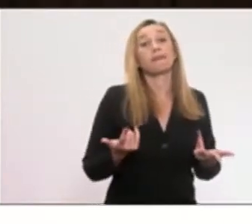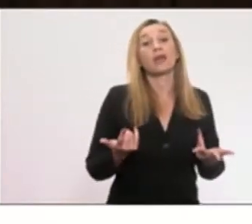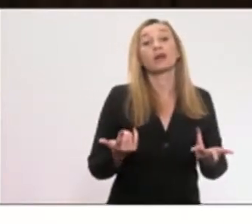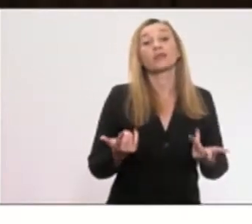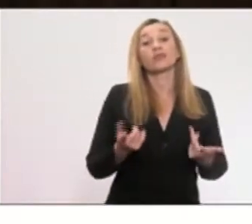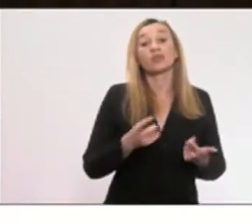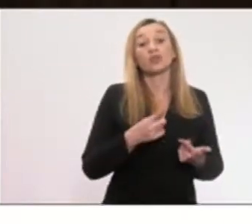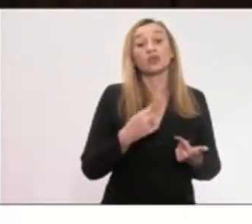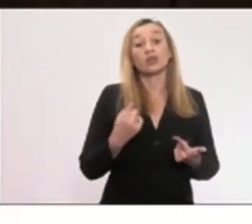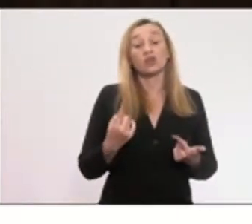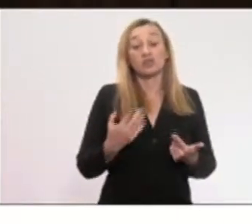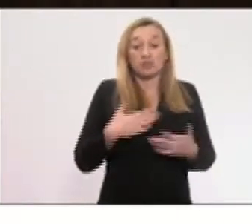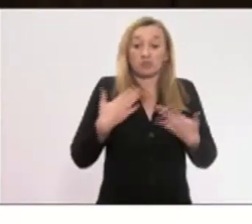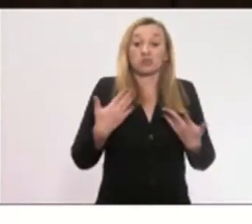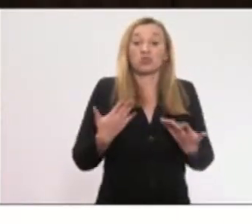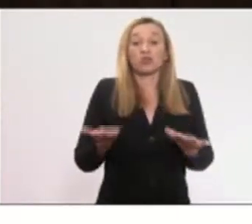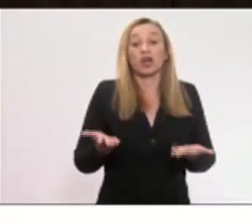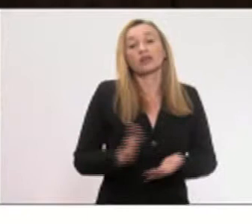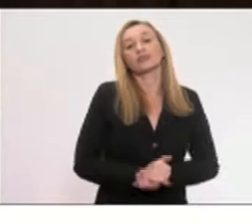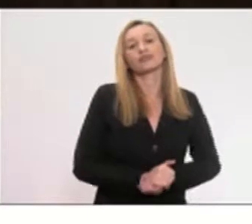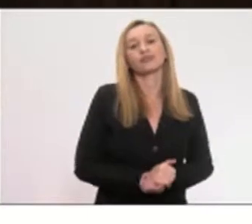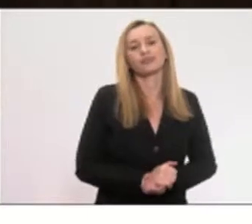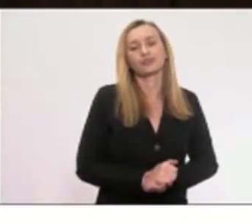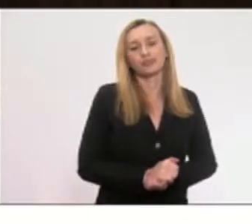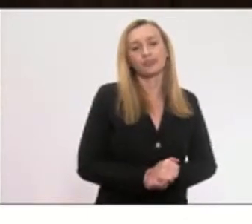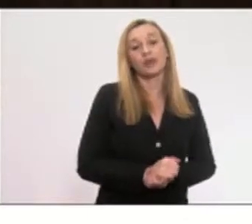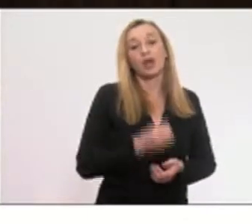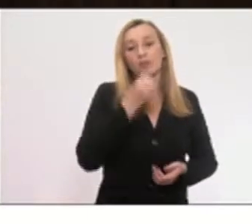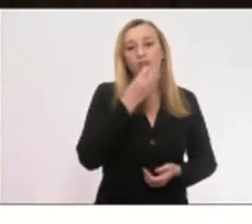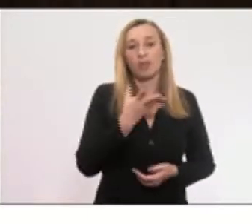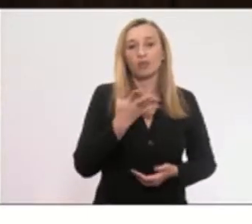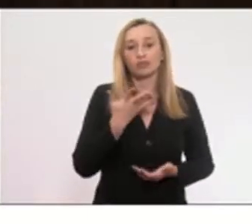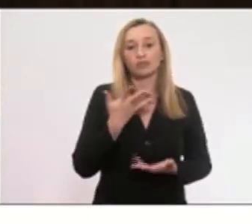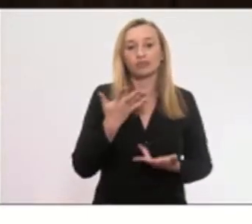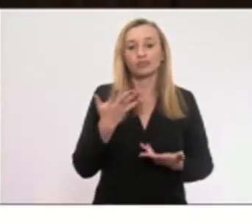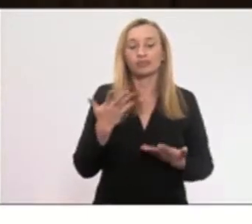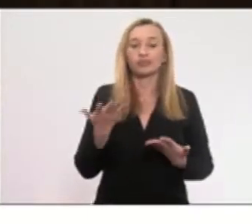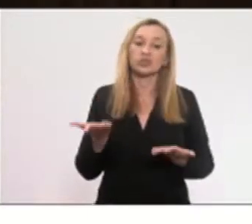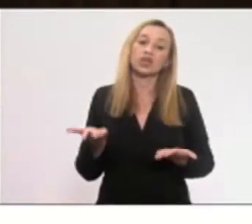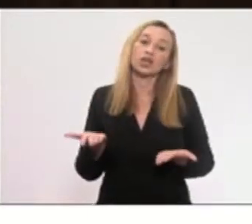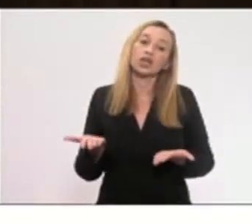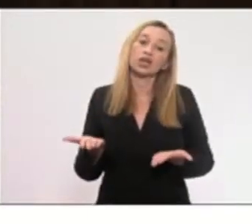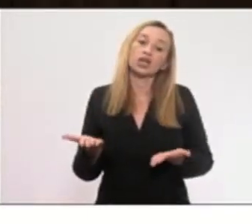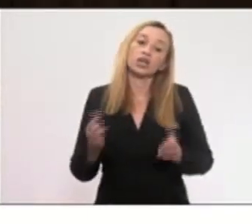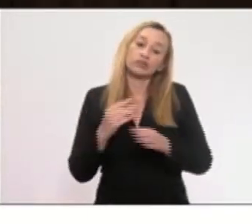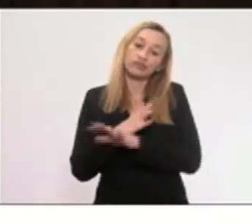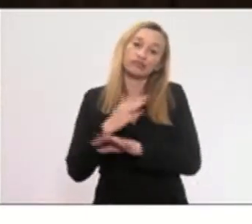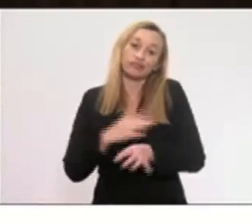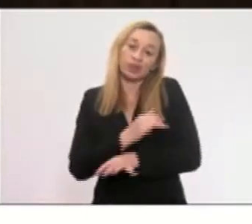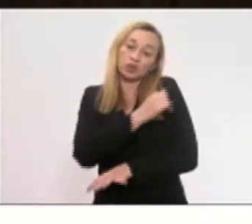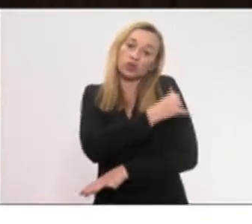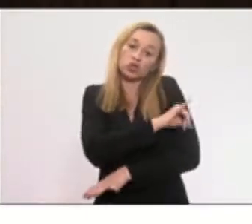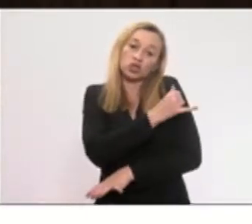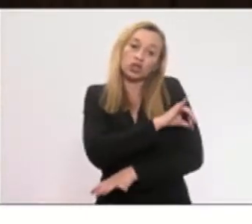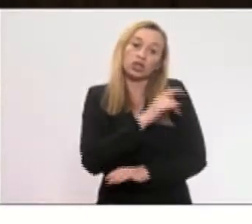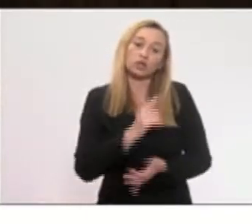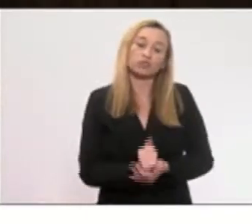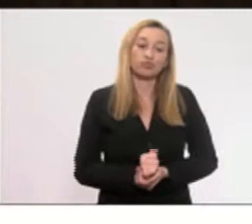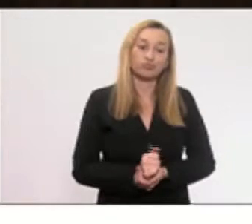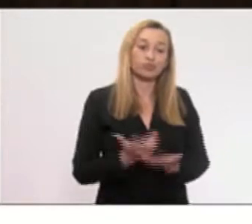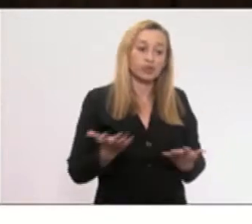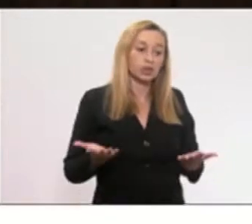A gente fica até apreensivo. Bom, em se tratando da cidade do Rio de Janeiro, a